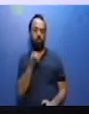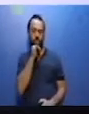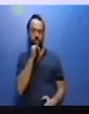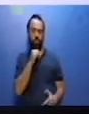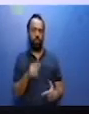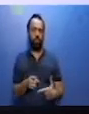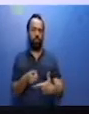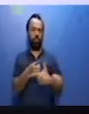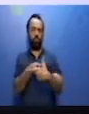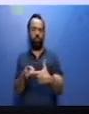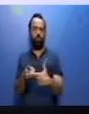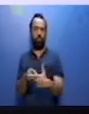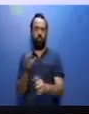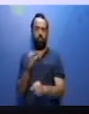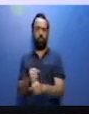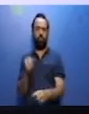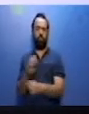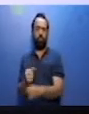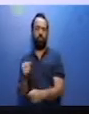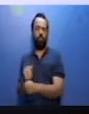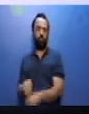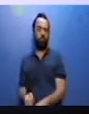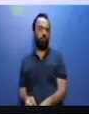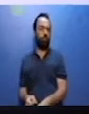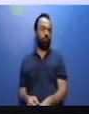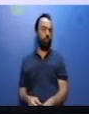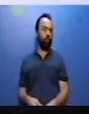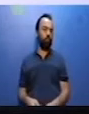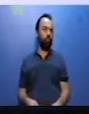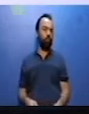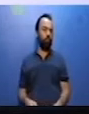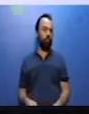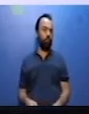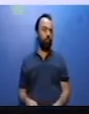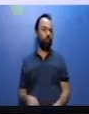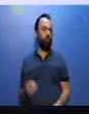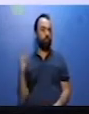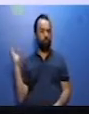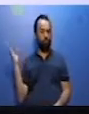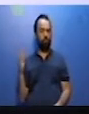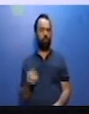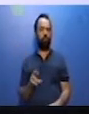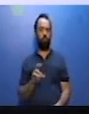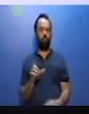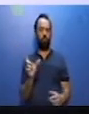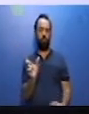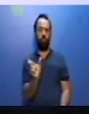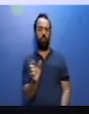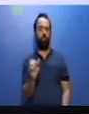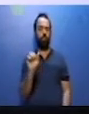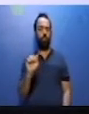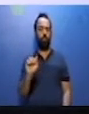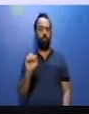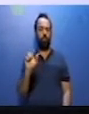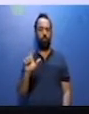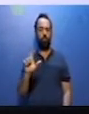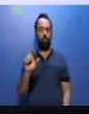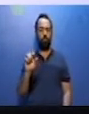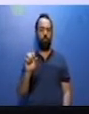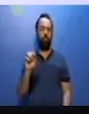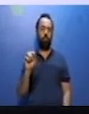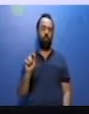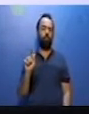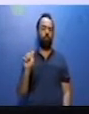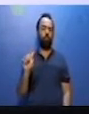chave dessa 10 junto com o número esse algoritmo essa palavra algoritmo foi levada a parte de